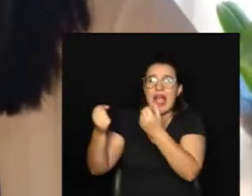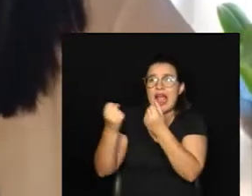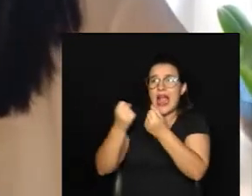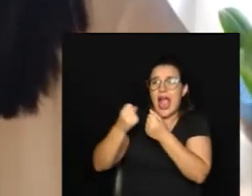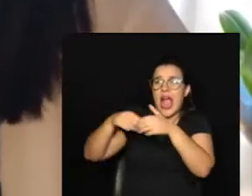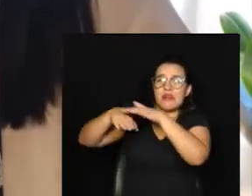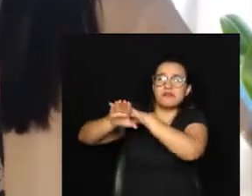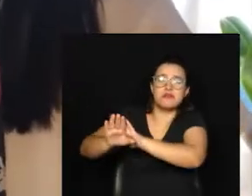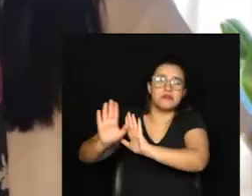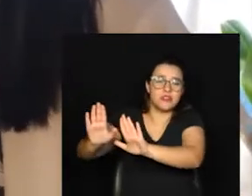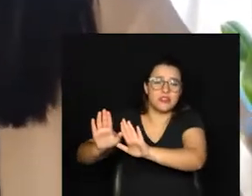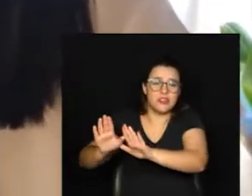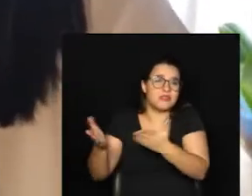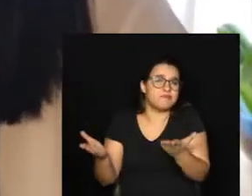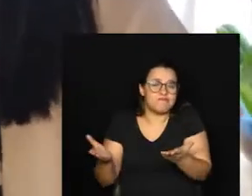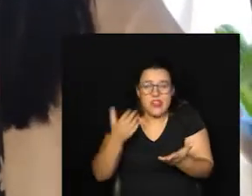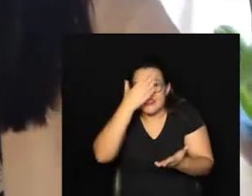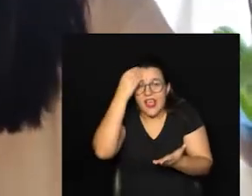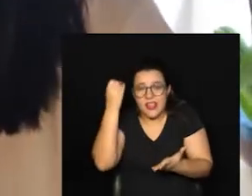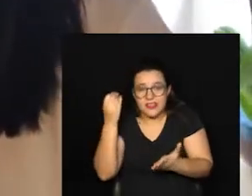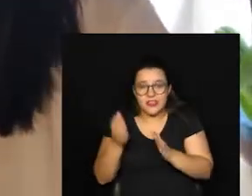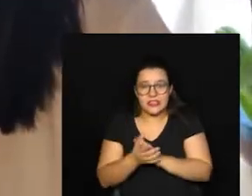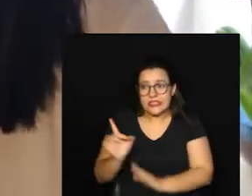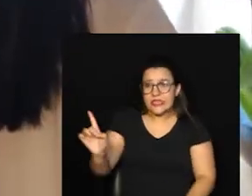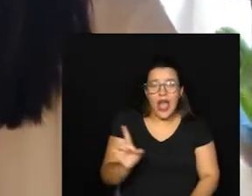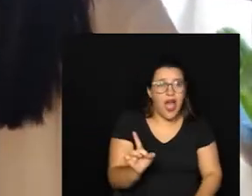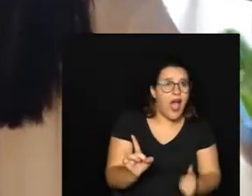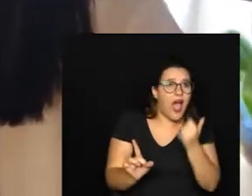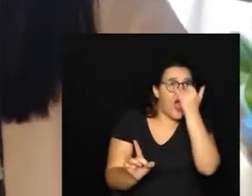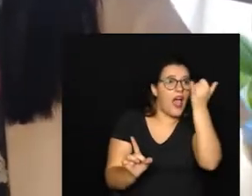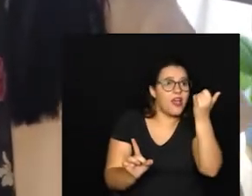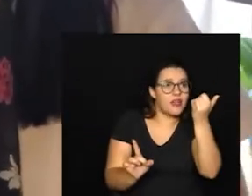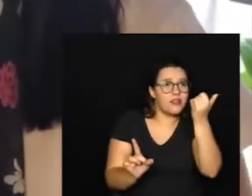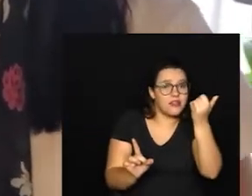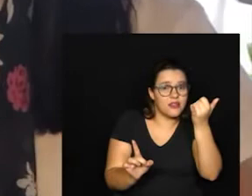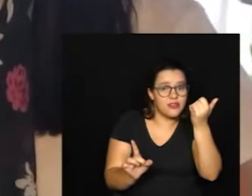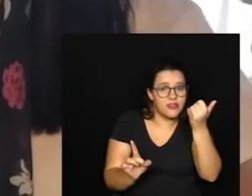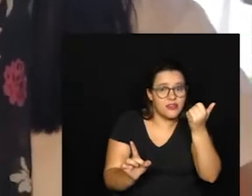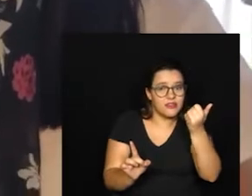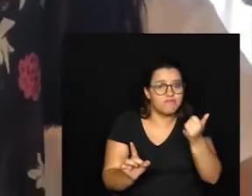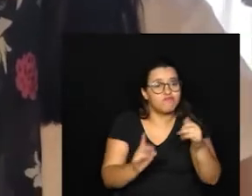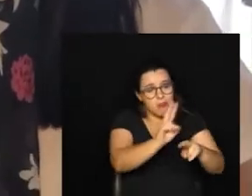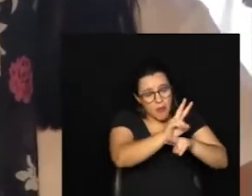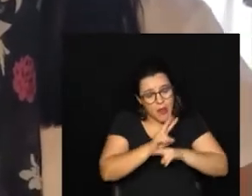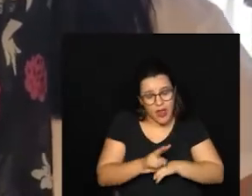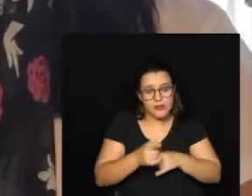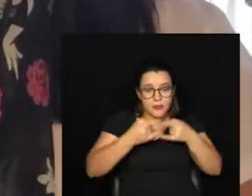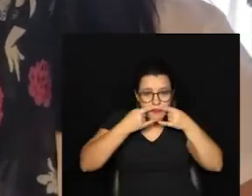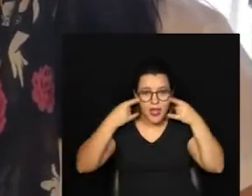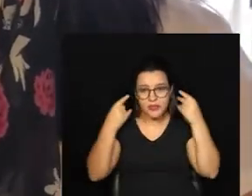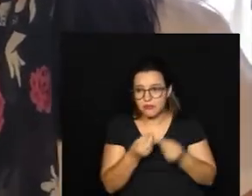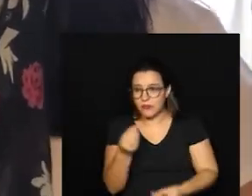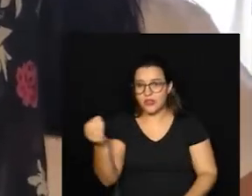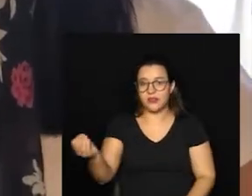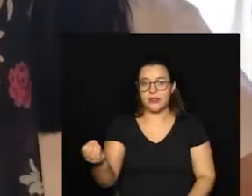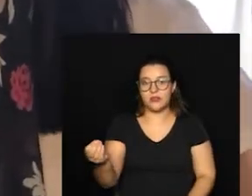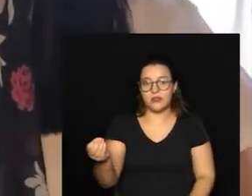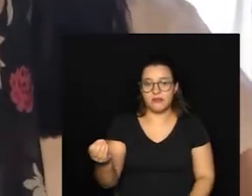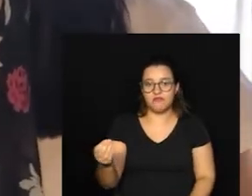no carro, deixou em casa. Vamos oferecer máscara. Mesmo que ele seja um negacionista, essa atitude já vai